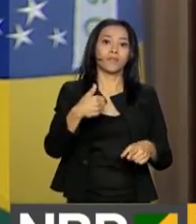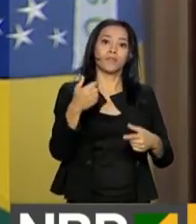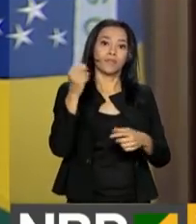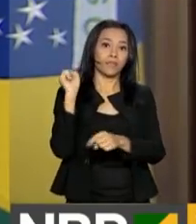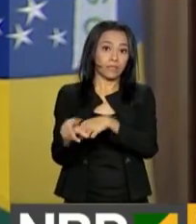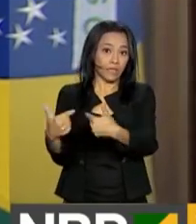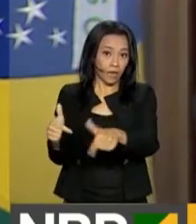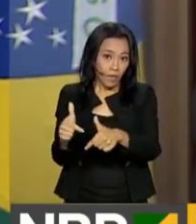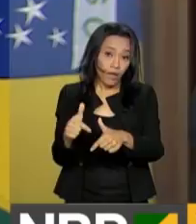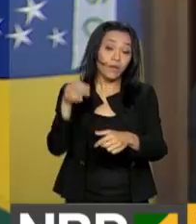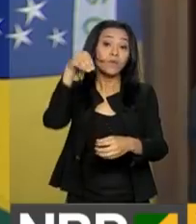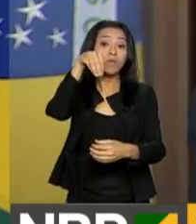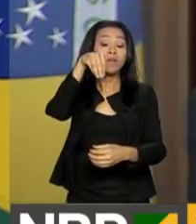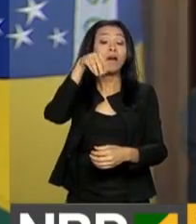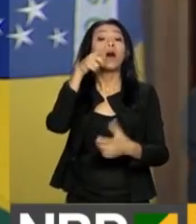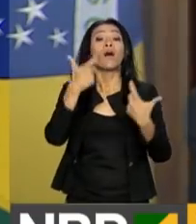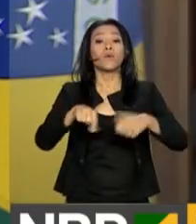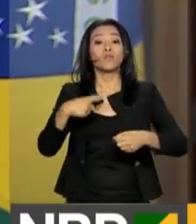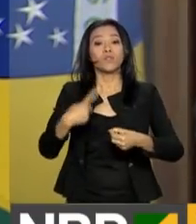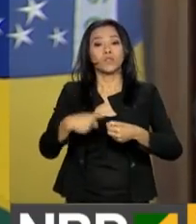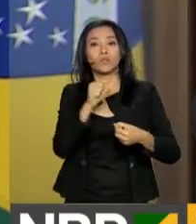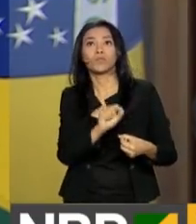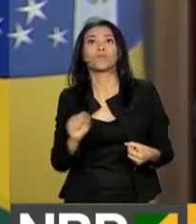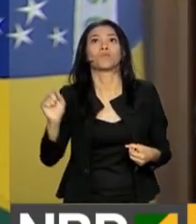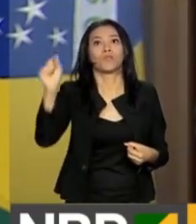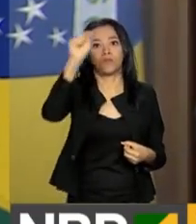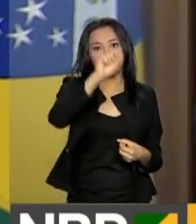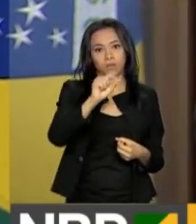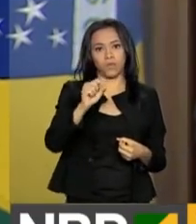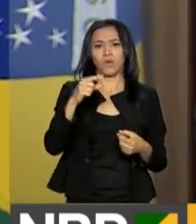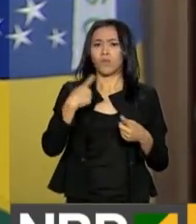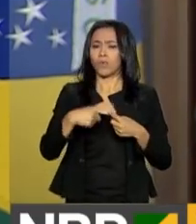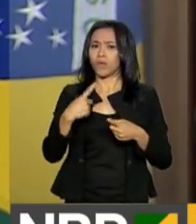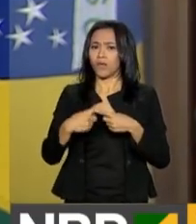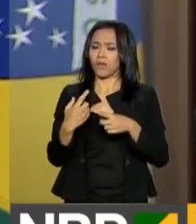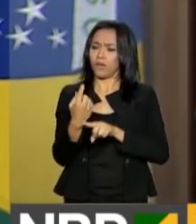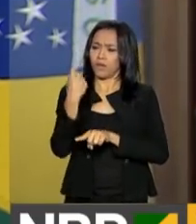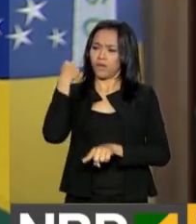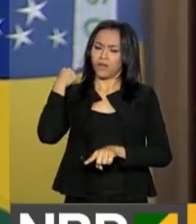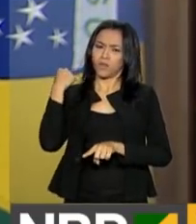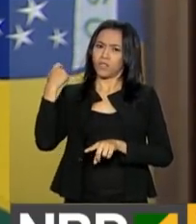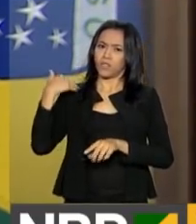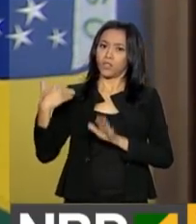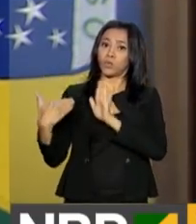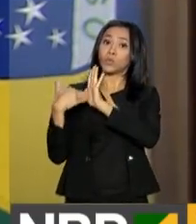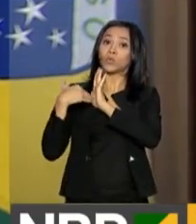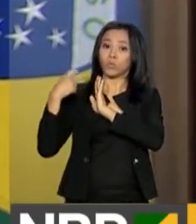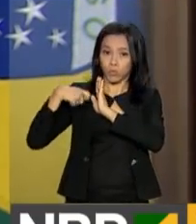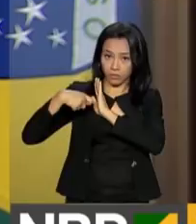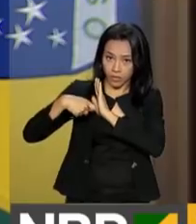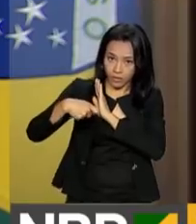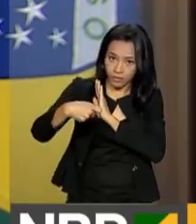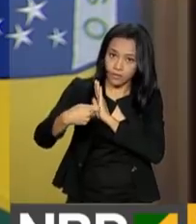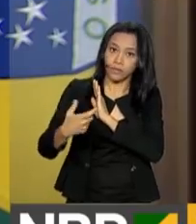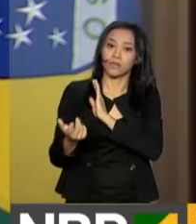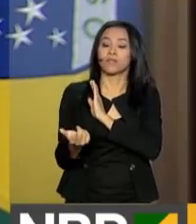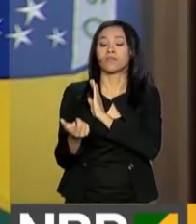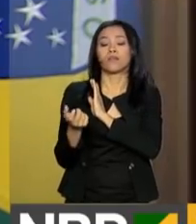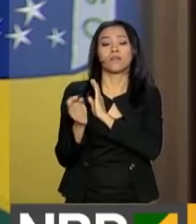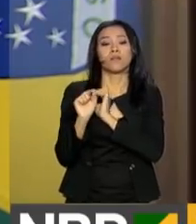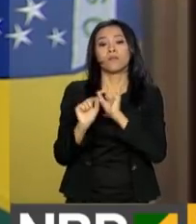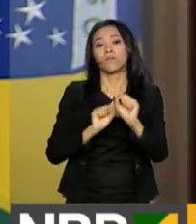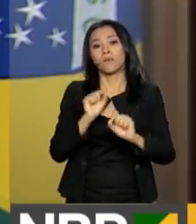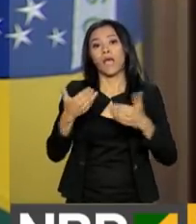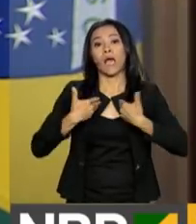não é sem razão que ao longo do tempo nós pudermos nestes últimos meses é verificar a abertura